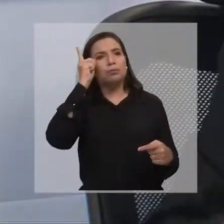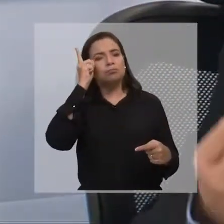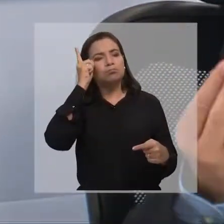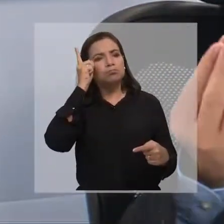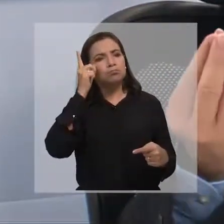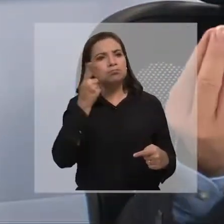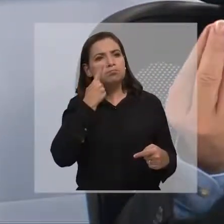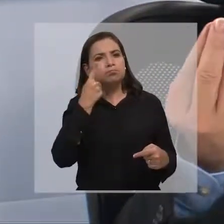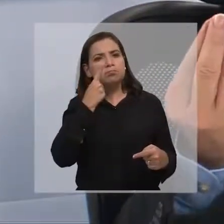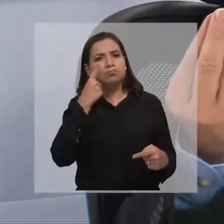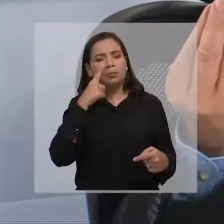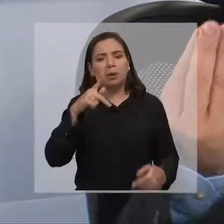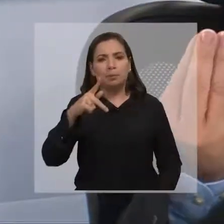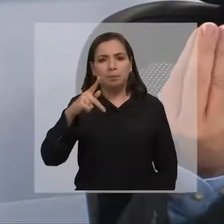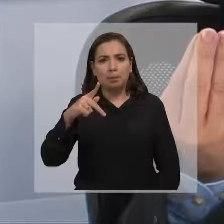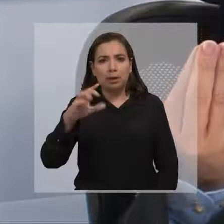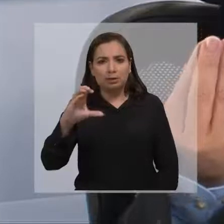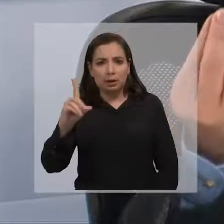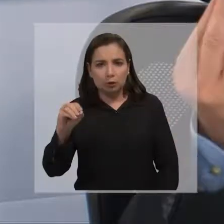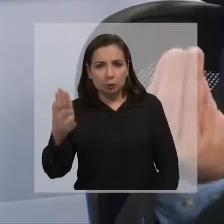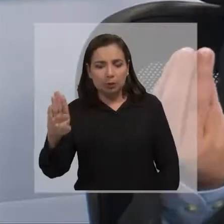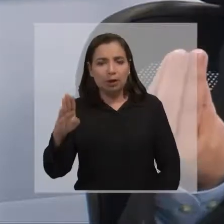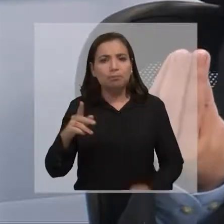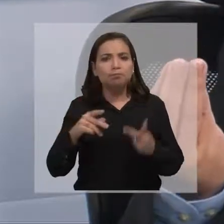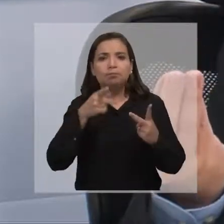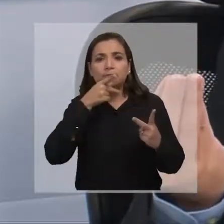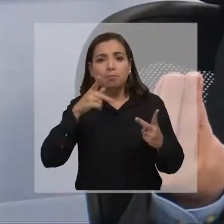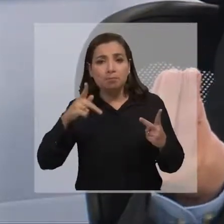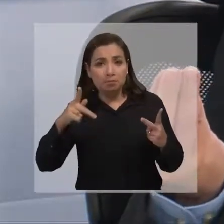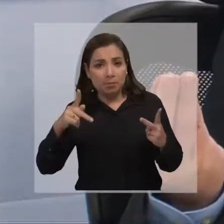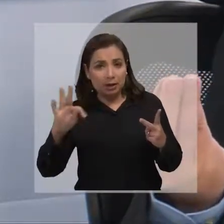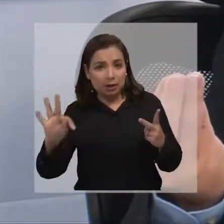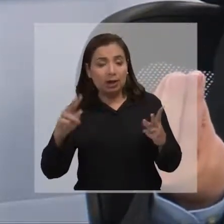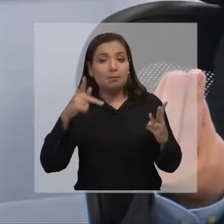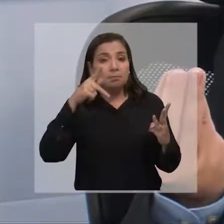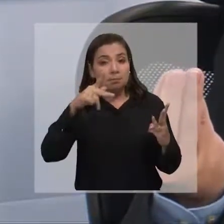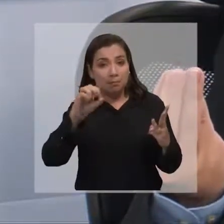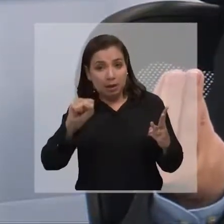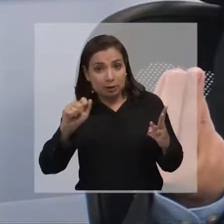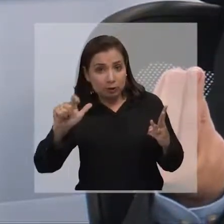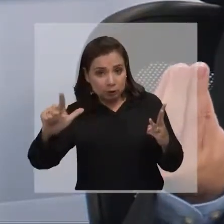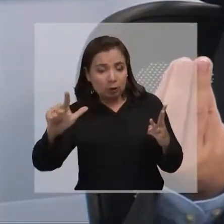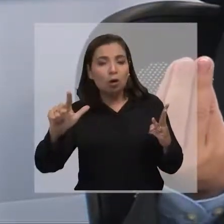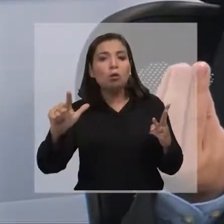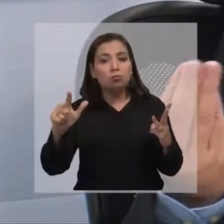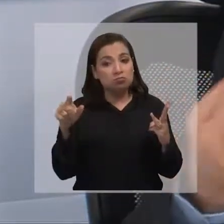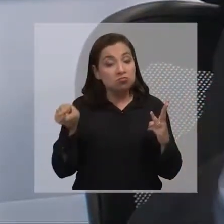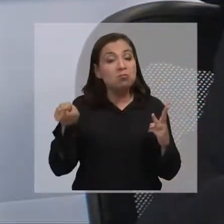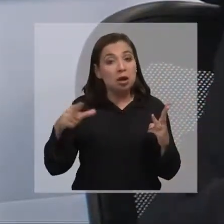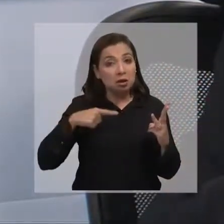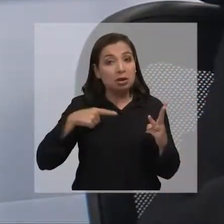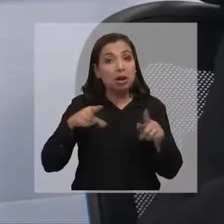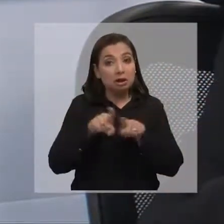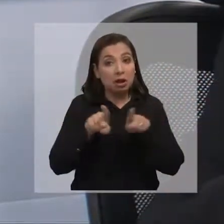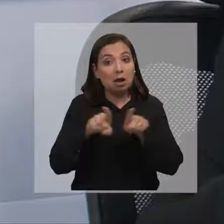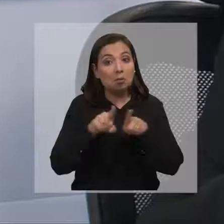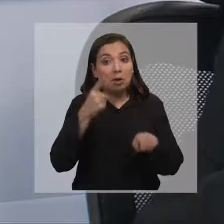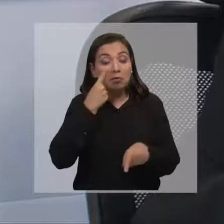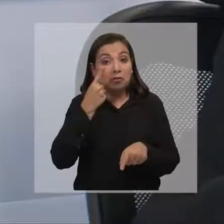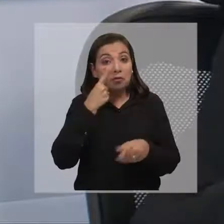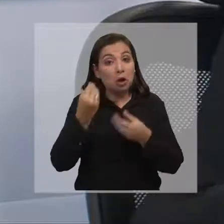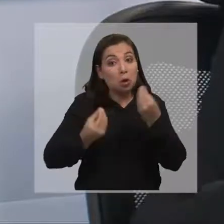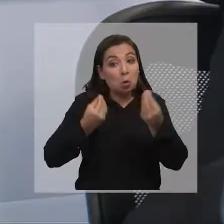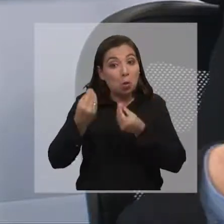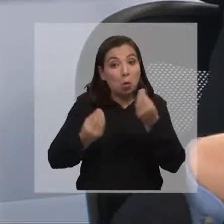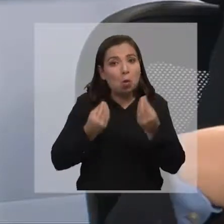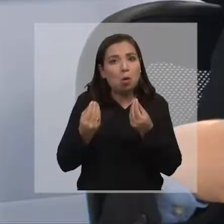PSB, PCdoB, PT e o pessoal que está deixando de ser um pouco mais radical e